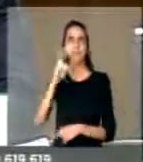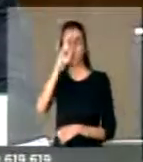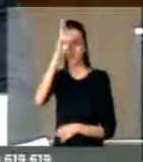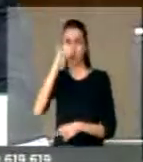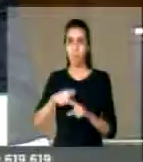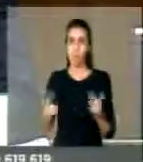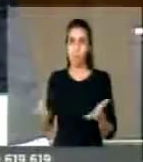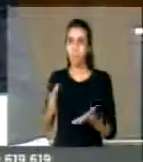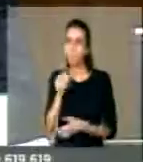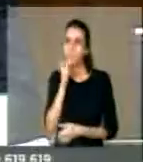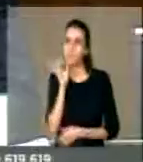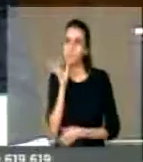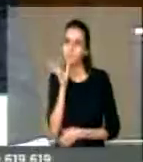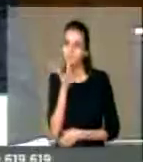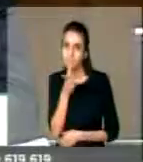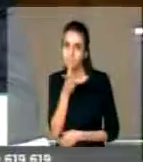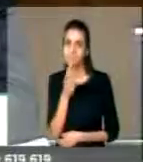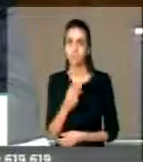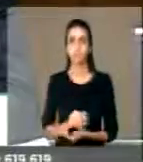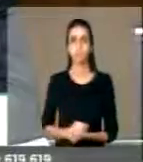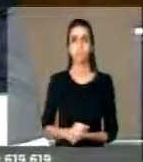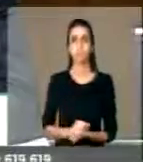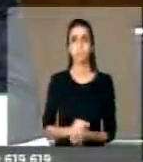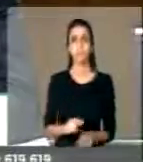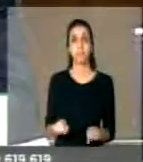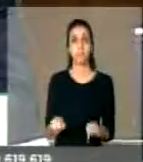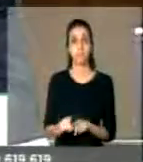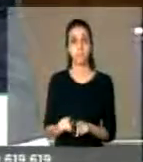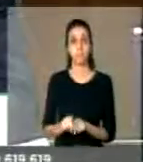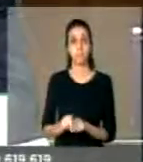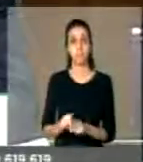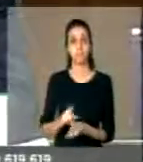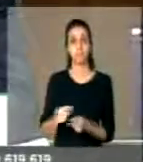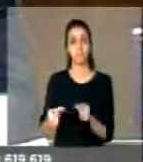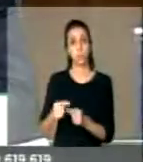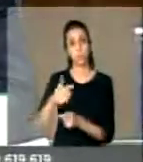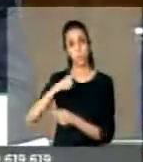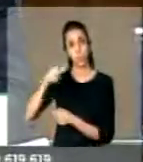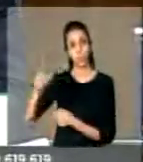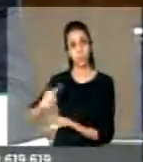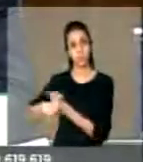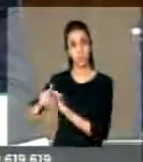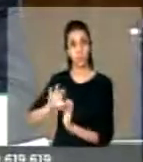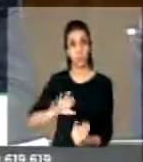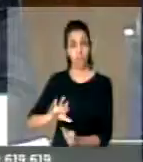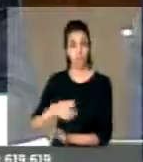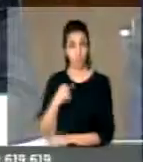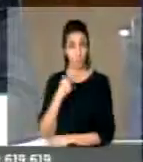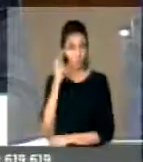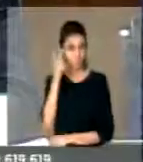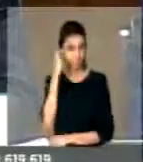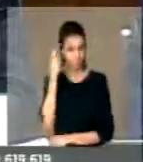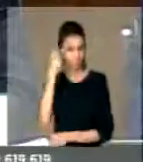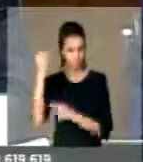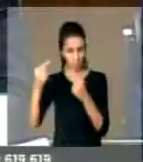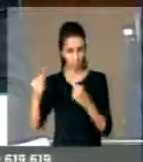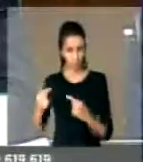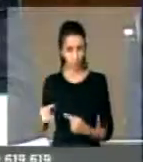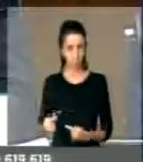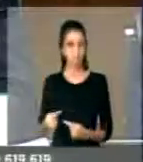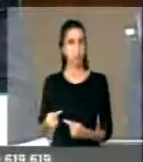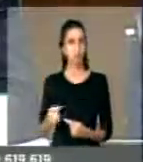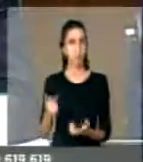na Confederação do Equador em 1824. Senhores, o pensamento político, que era de